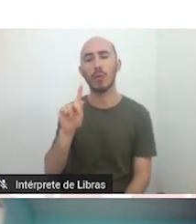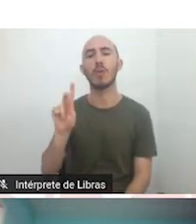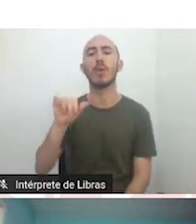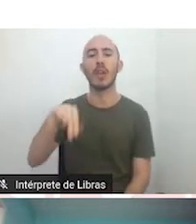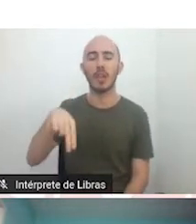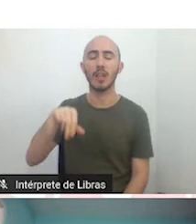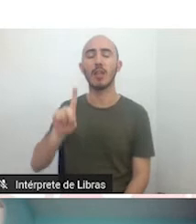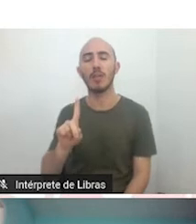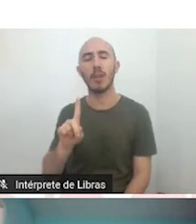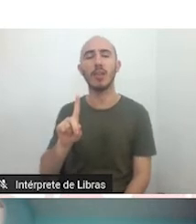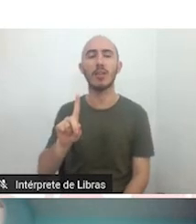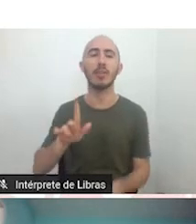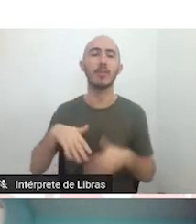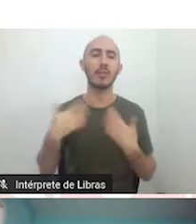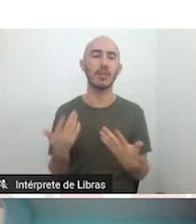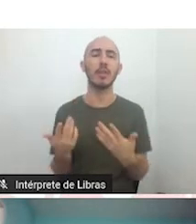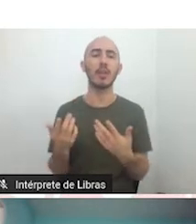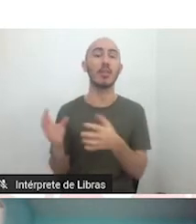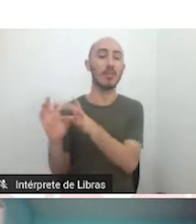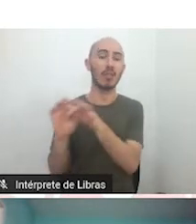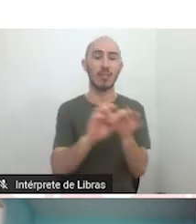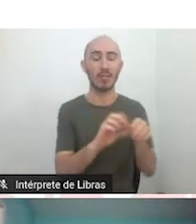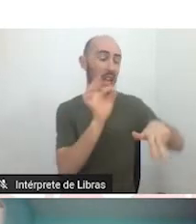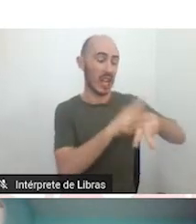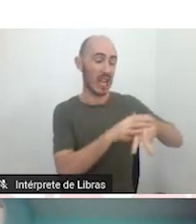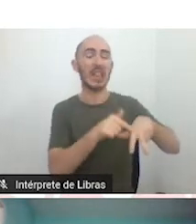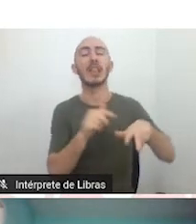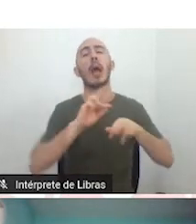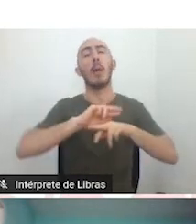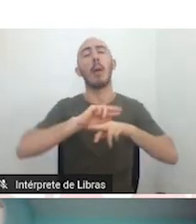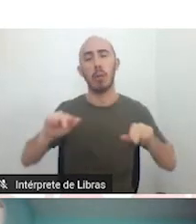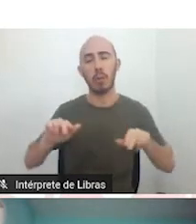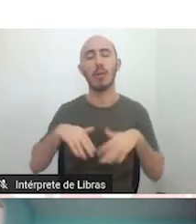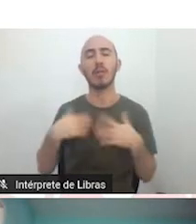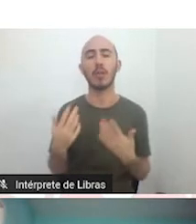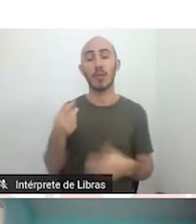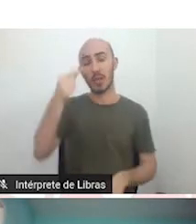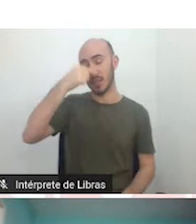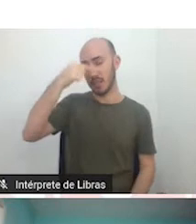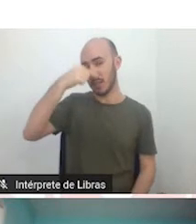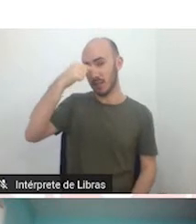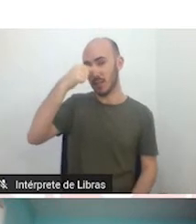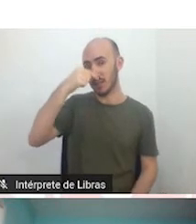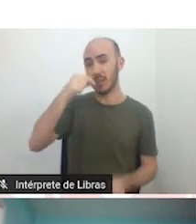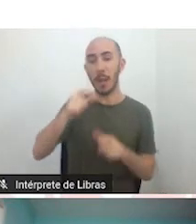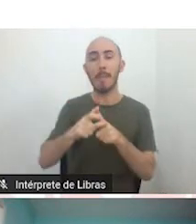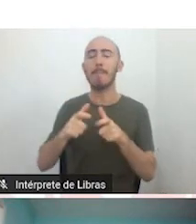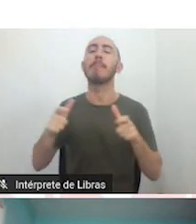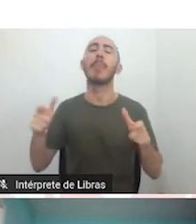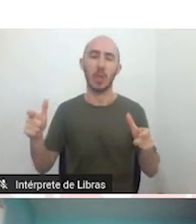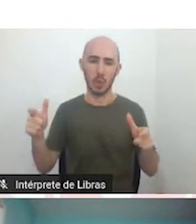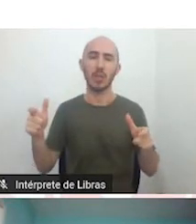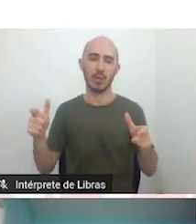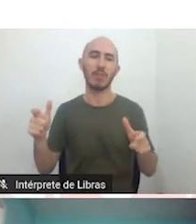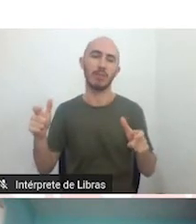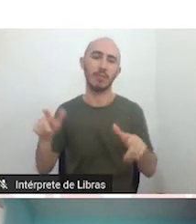mesmo assim, temos muitos casos. O paciente com síndrome gripal vai ser a maior parte dos casos, certo? Na maioria das vezes eles têm